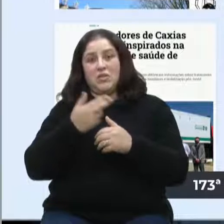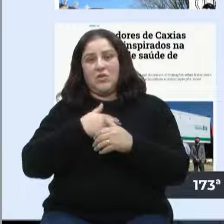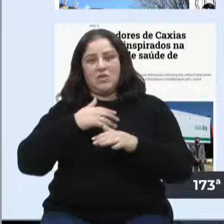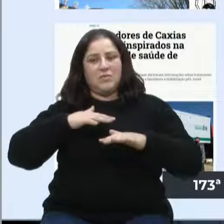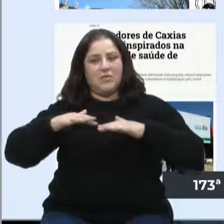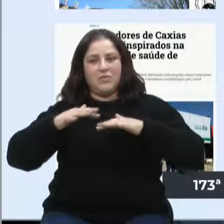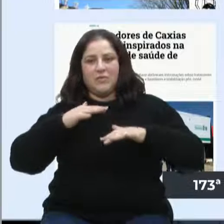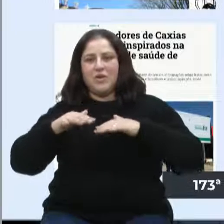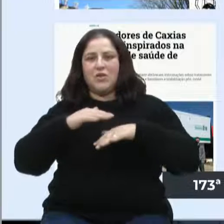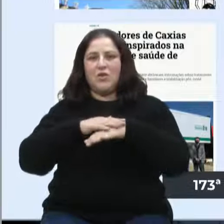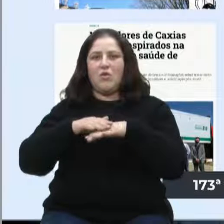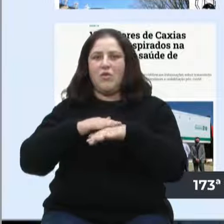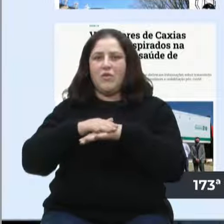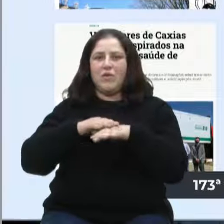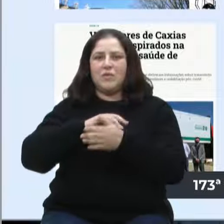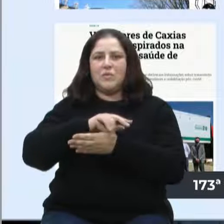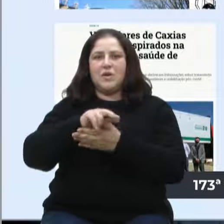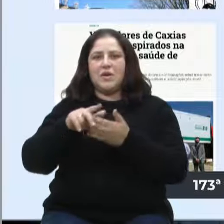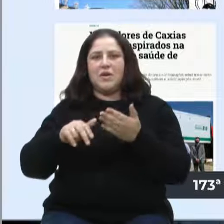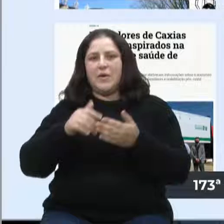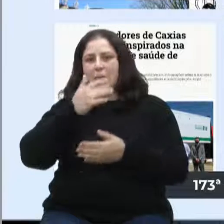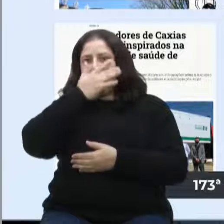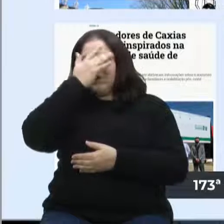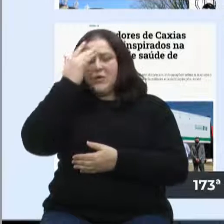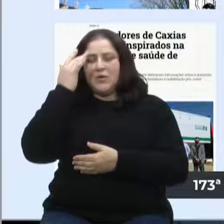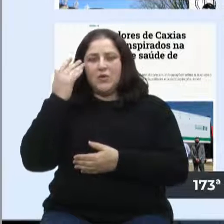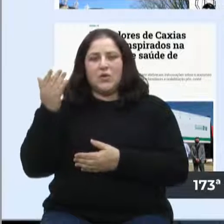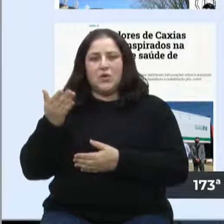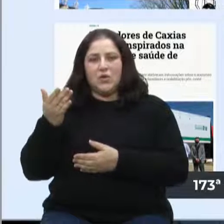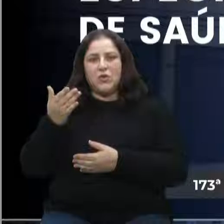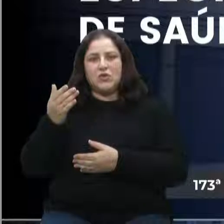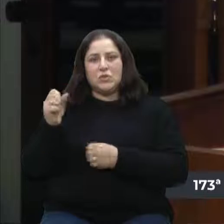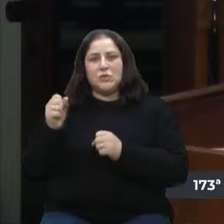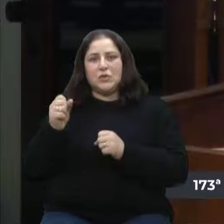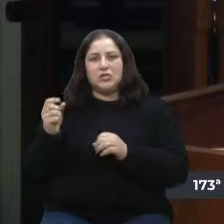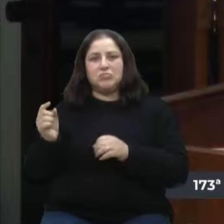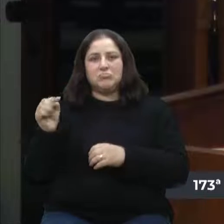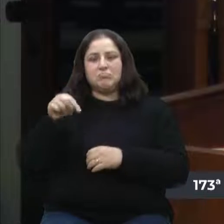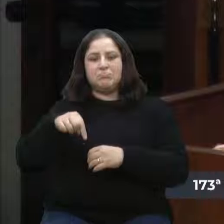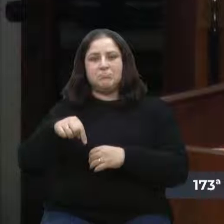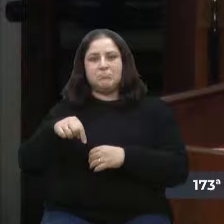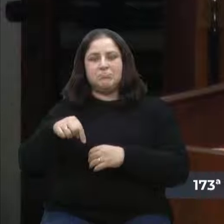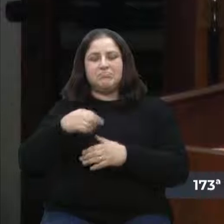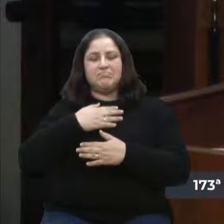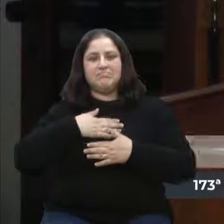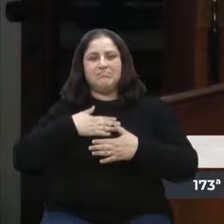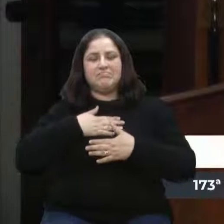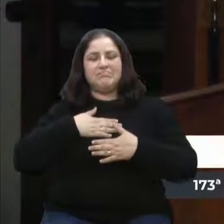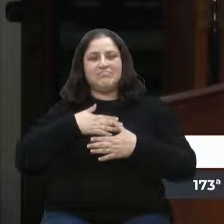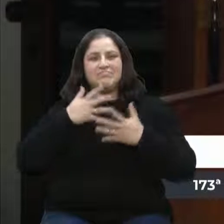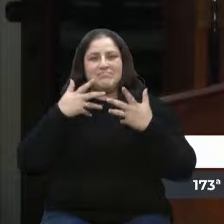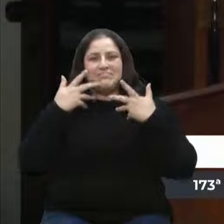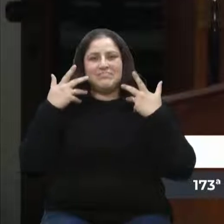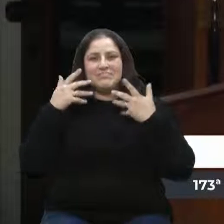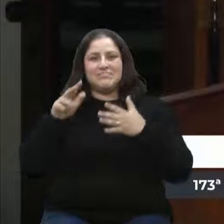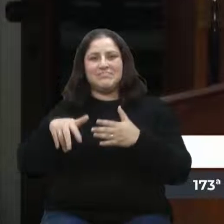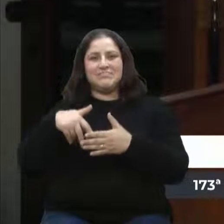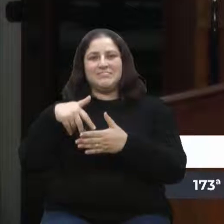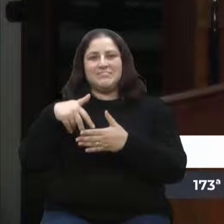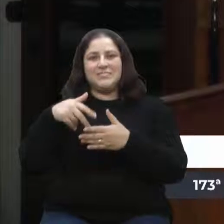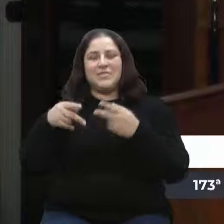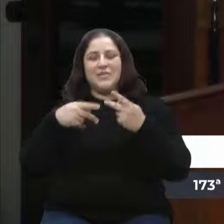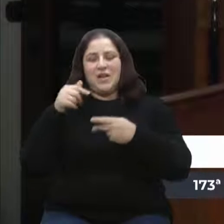mobilização, conversamos com inúmeras pessoas e hoje a gente pode vir aqui nessa tribuna com muita alegria dizer que